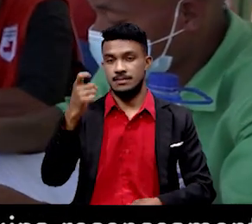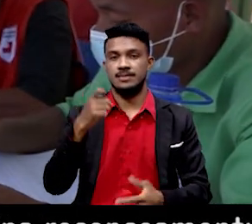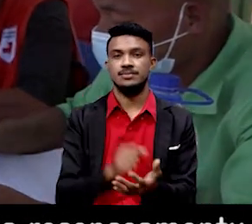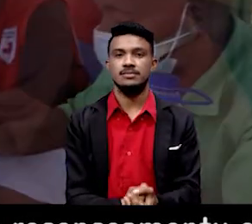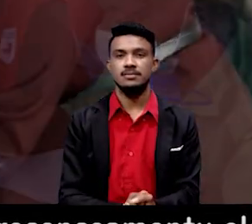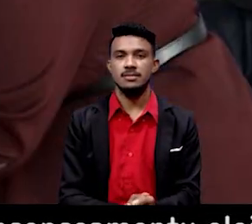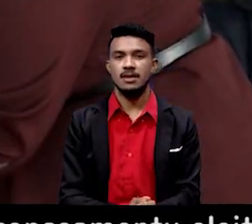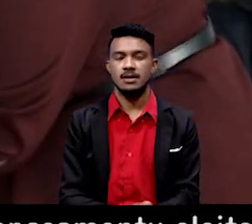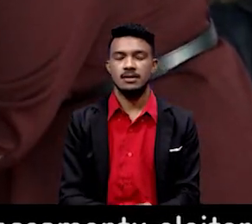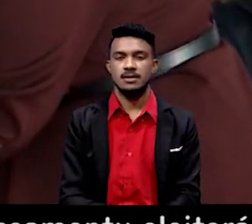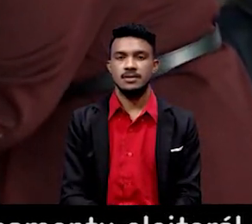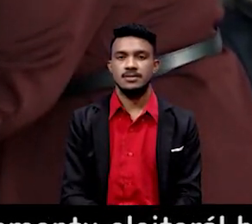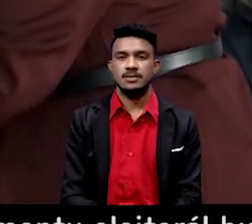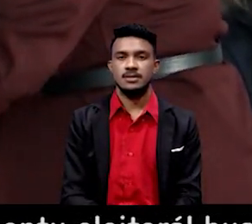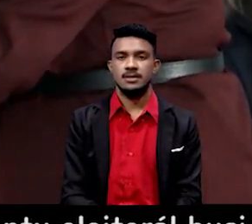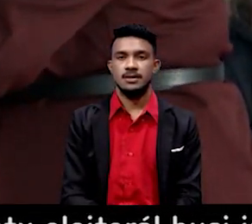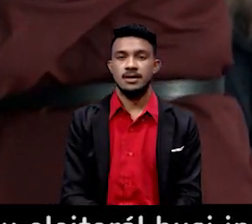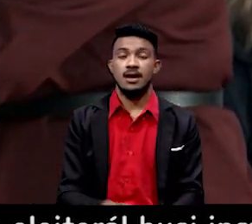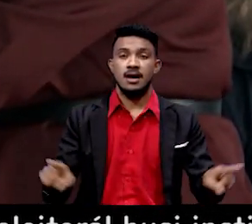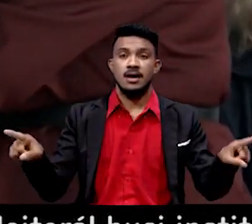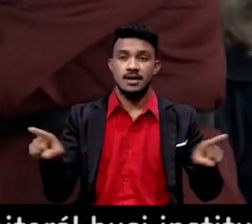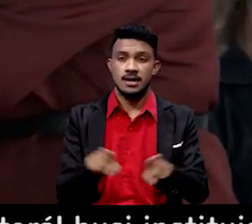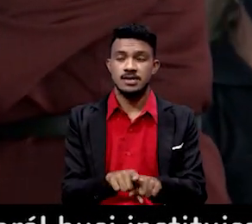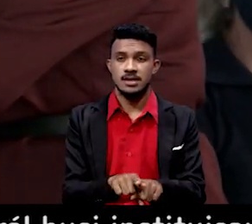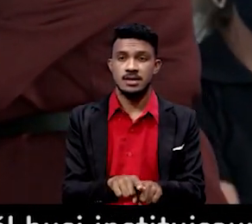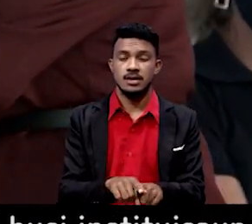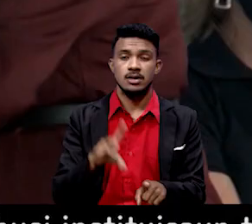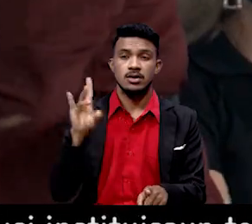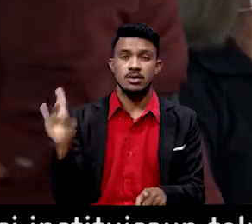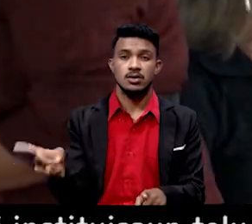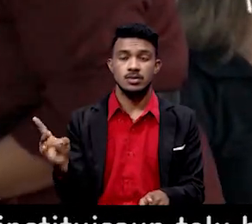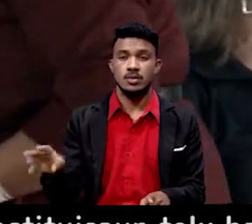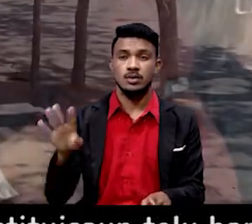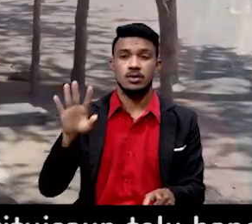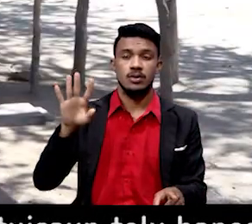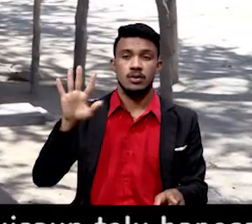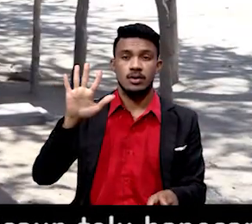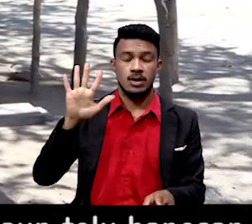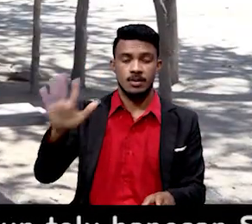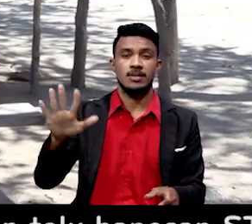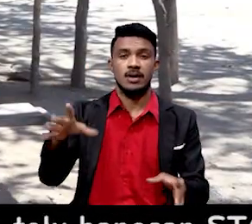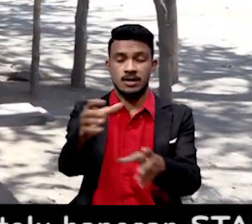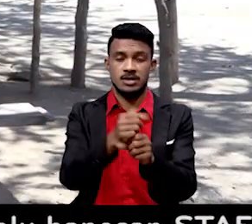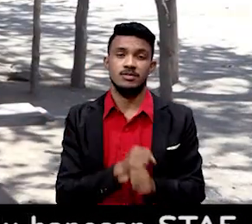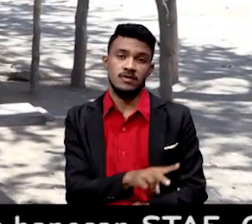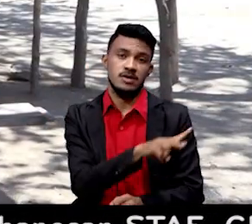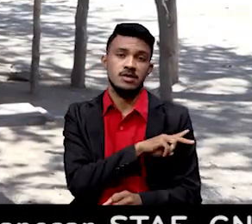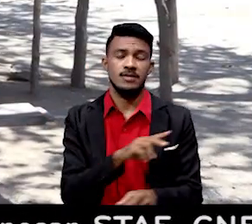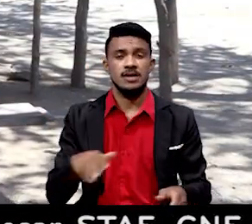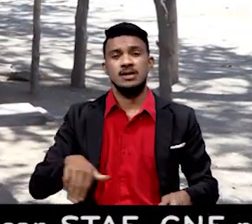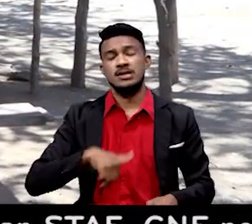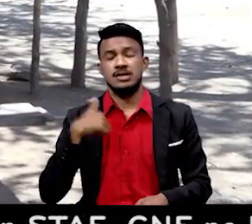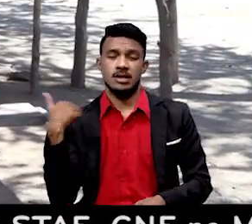que ia 90-70 em maca retam vacina, ia ser valo mas idau, mas